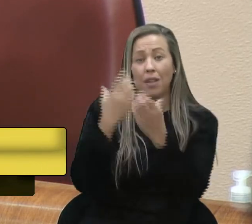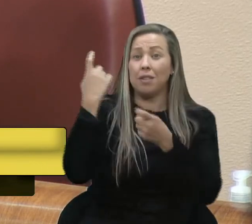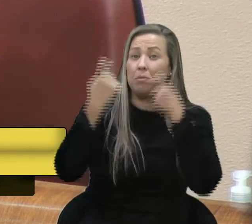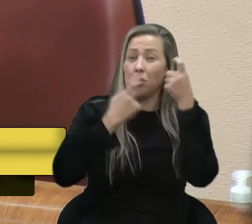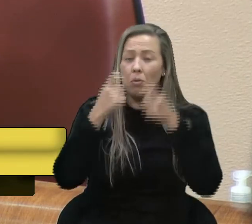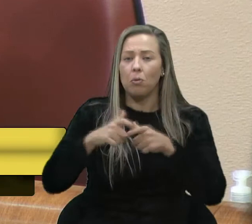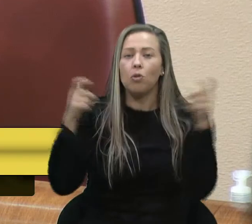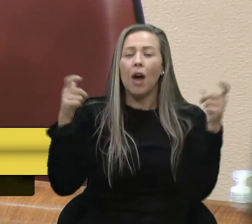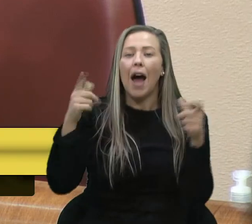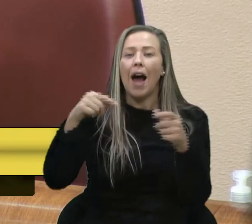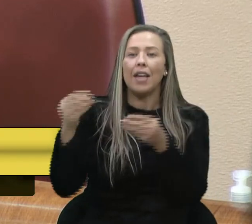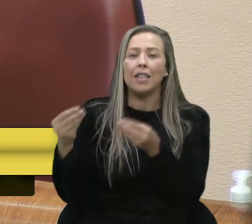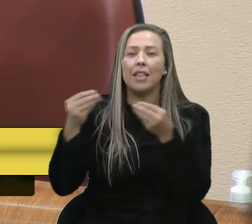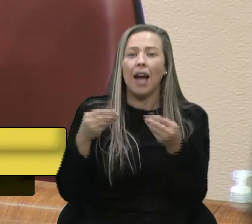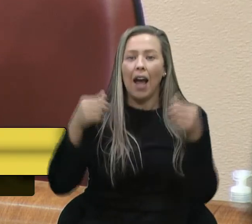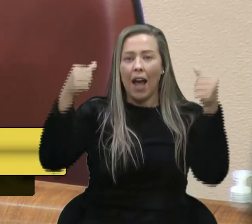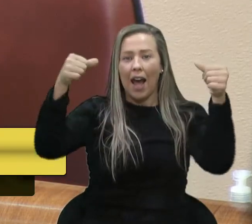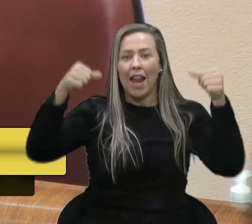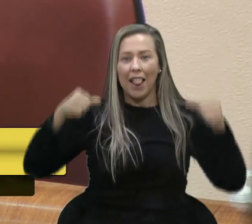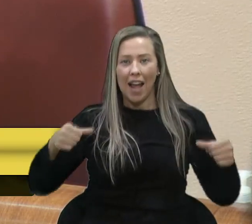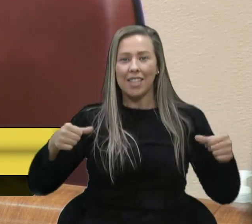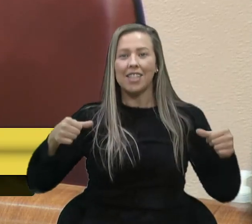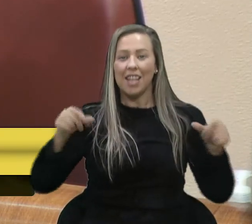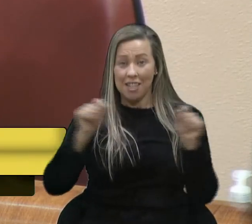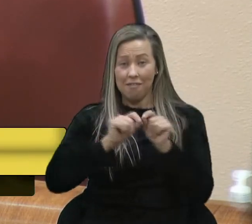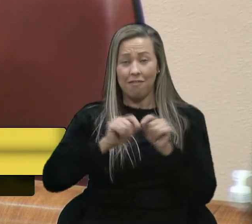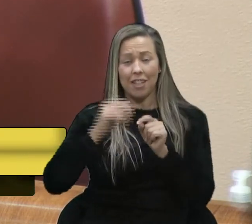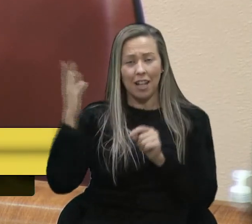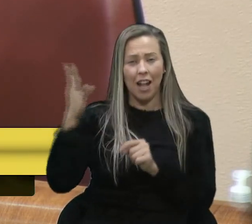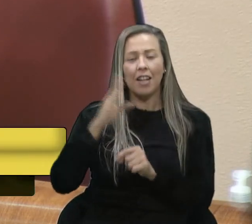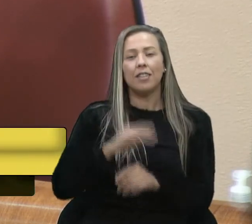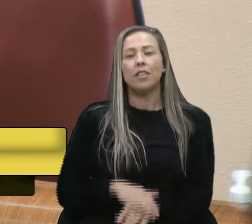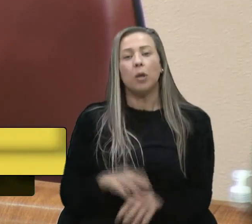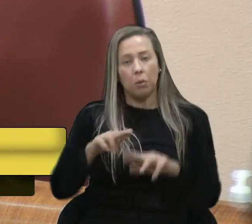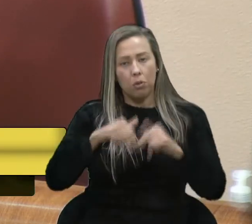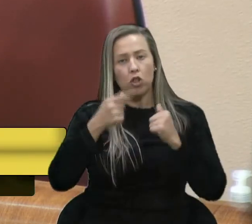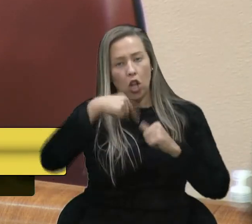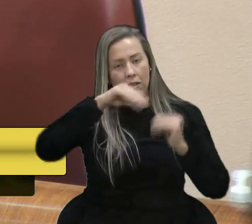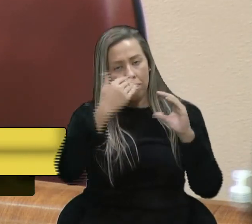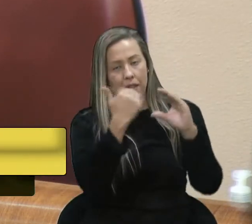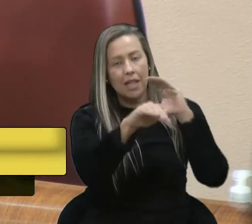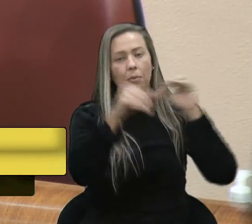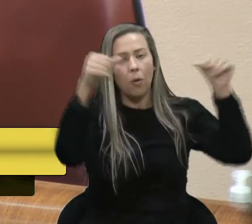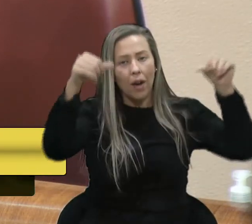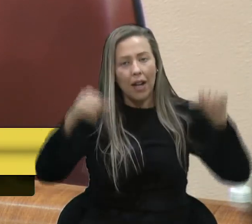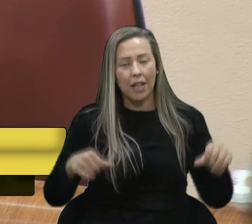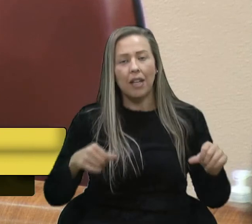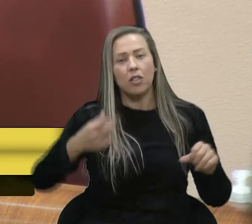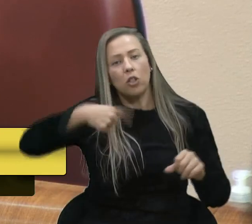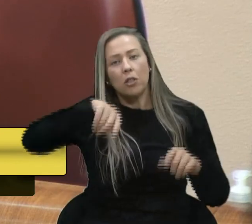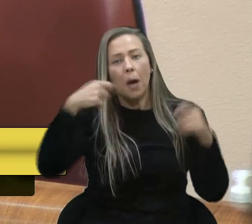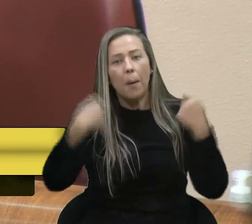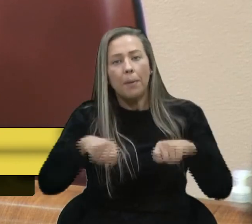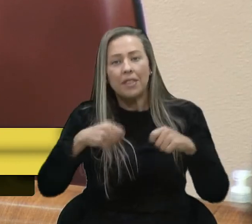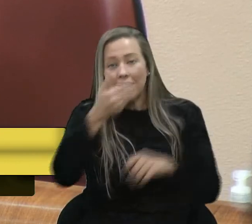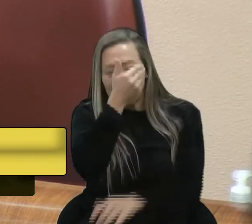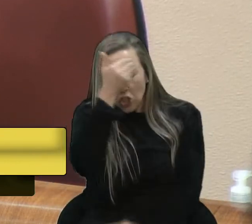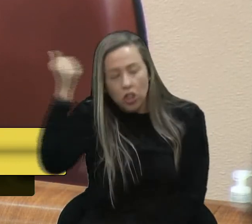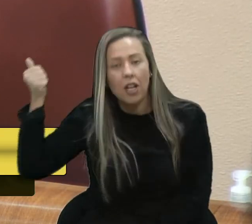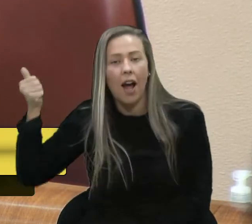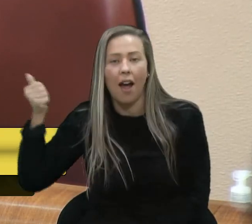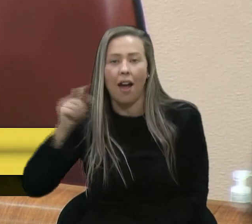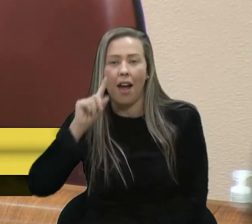trouxe um cartaz do trabalho que eles fazem lá, e nós já encaminhamos esse nosso cartaz, porque eu acho que a gente tem que tirar essa ideia das pessoas de